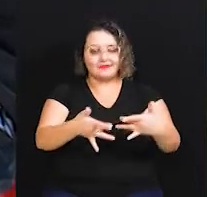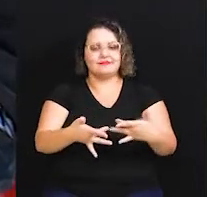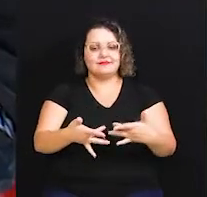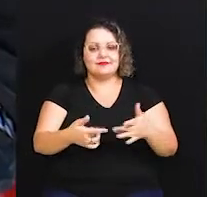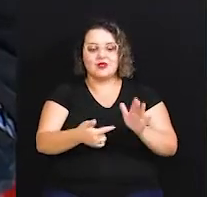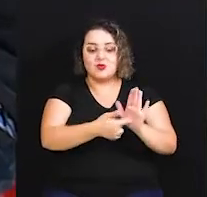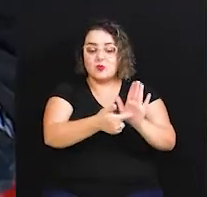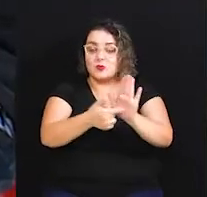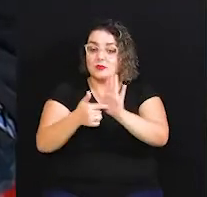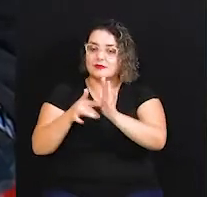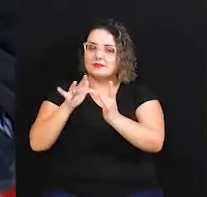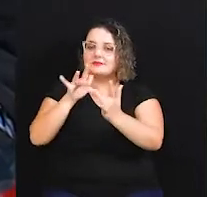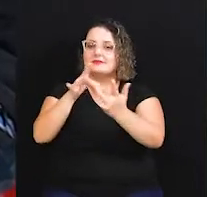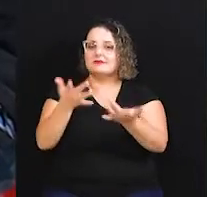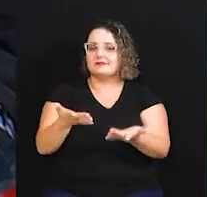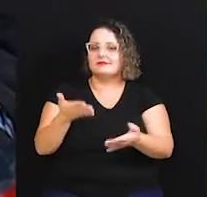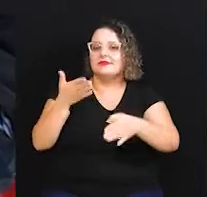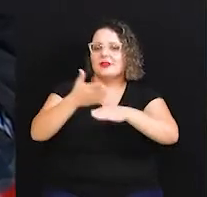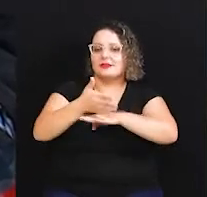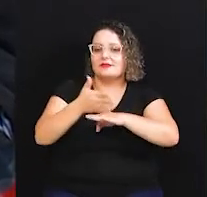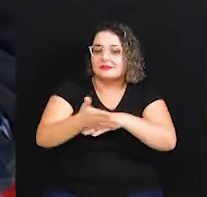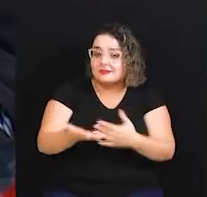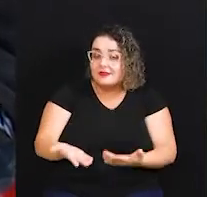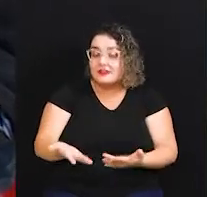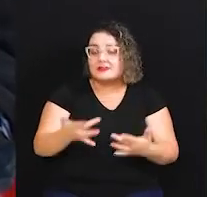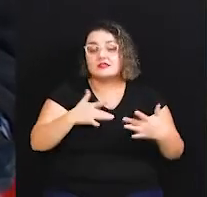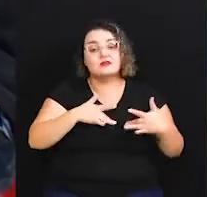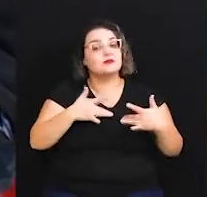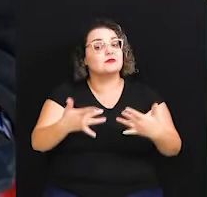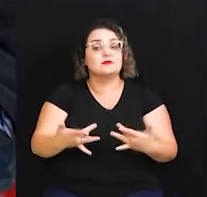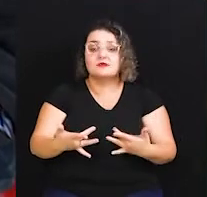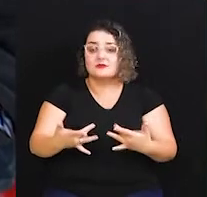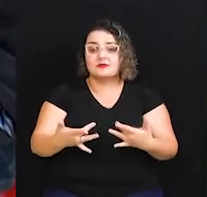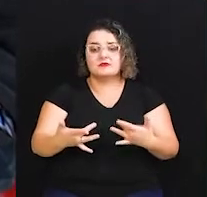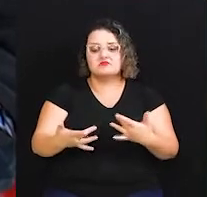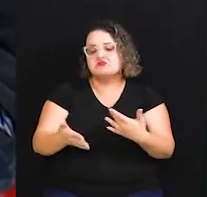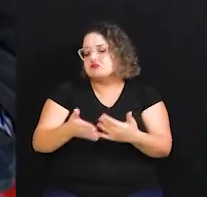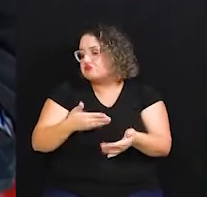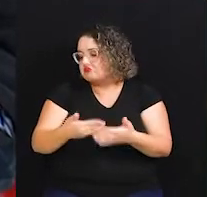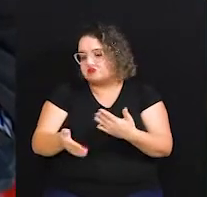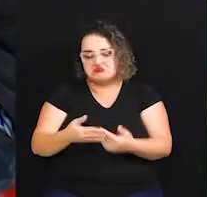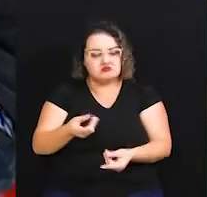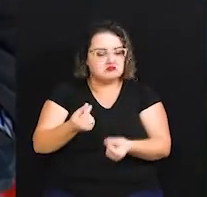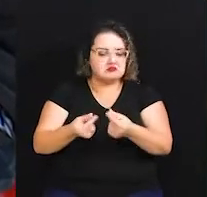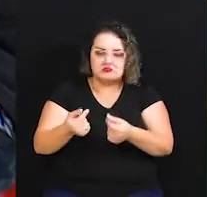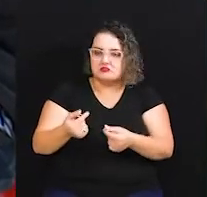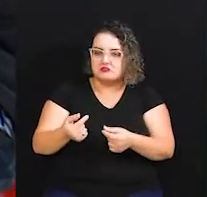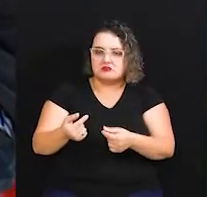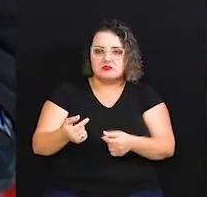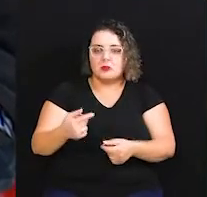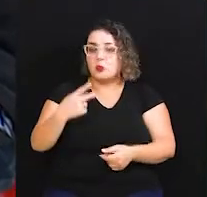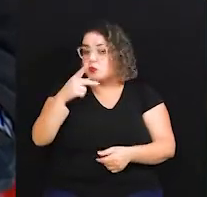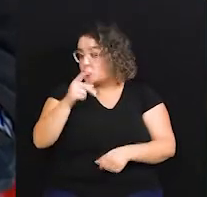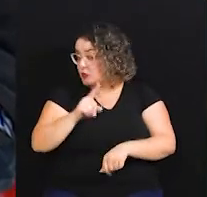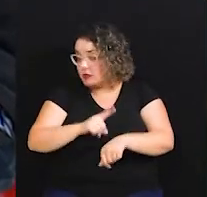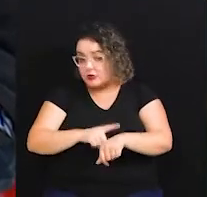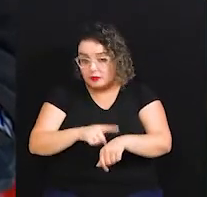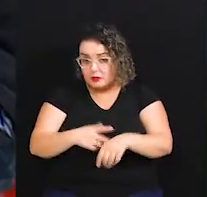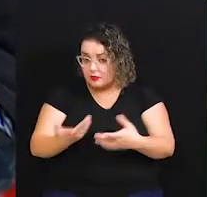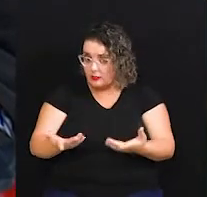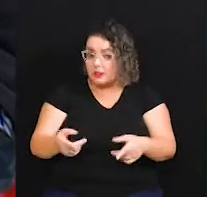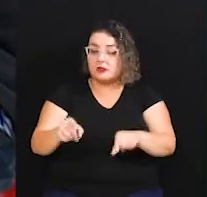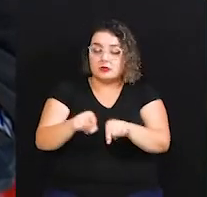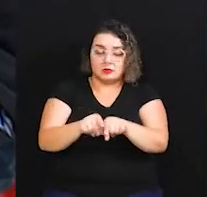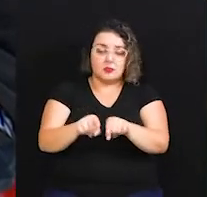mostrar esses projetos, de tocar alguém do outro lado para também participar, para ser voluntário, para doar, seja dinheiro ou seja o